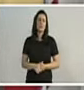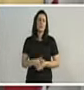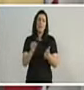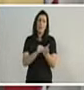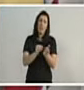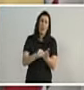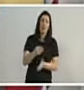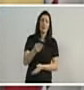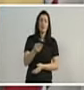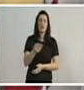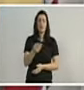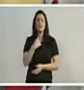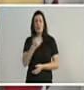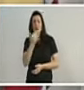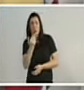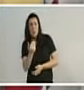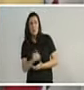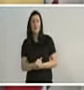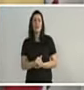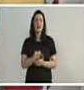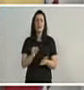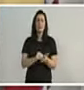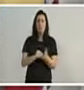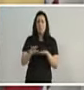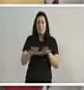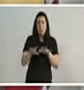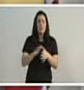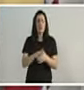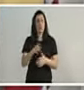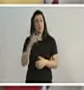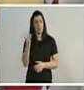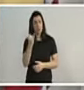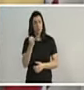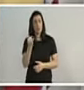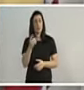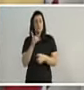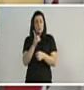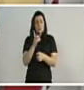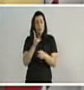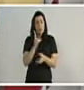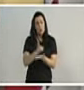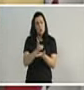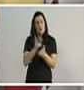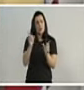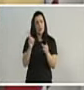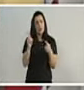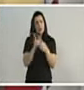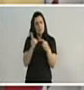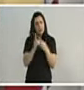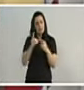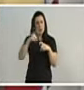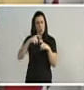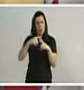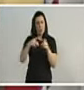de apetite febre dor entre outros por isso mais importante é manter o acompanhamento com um metro da criança ou adolescente é óbvio que quando se